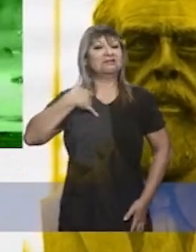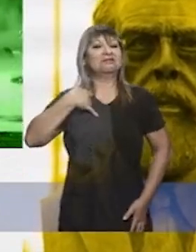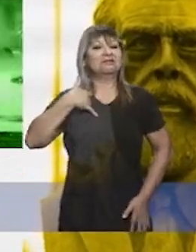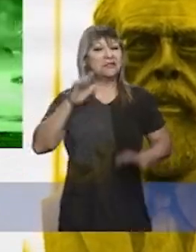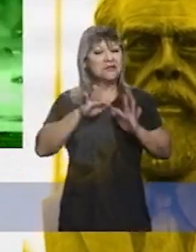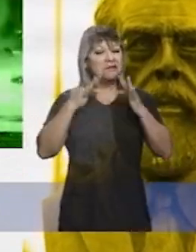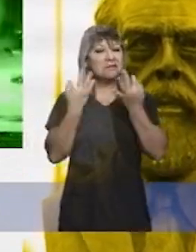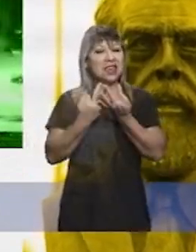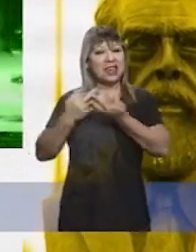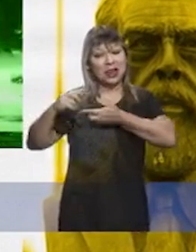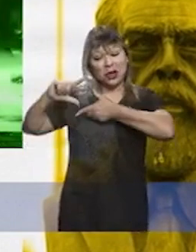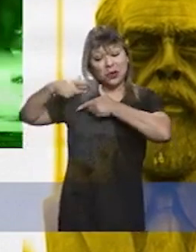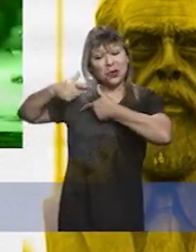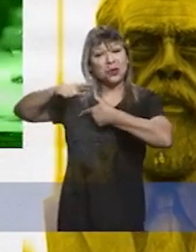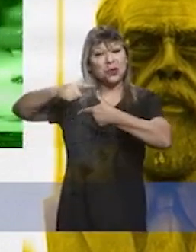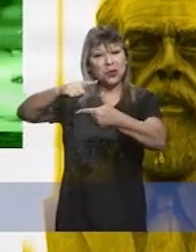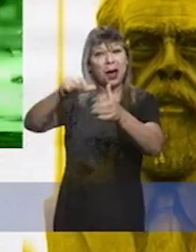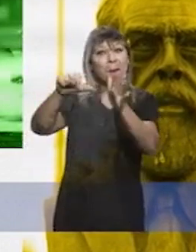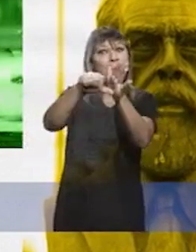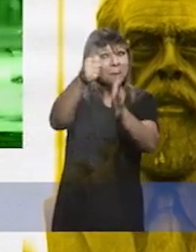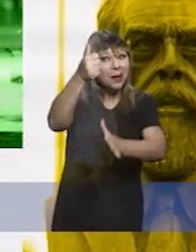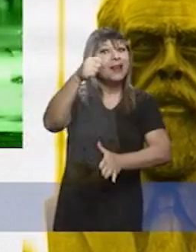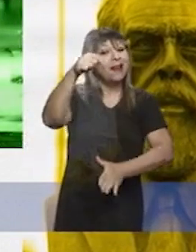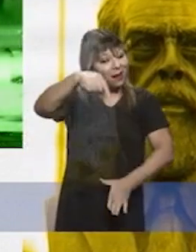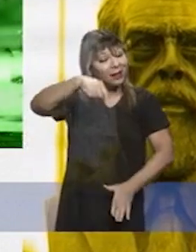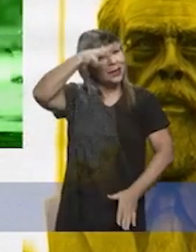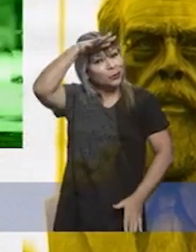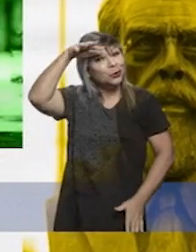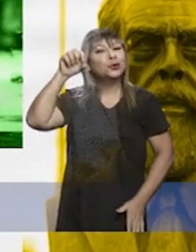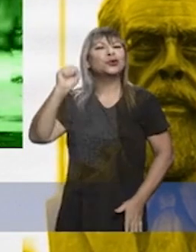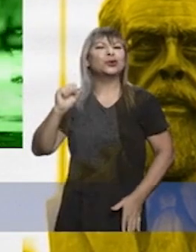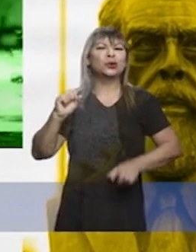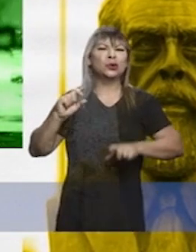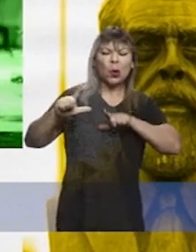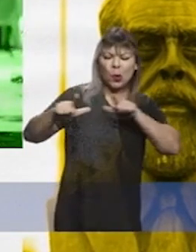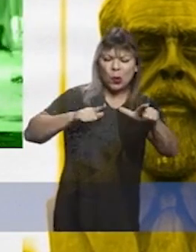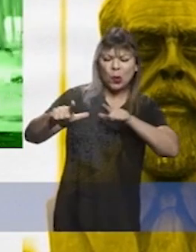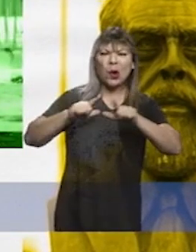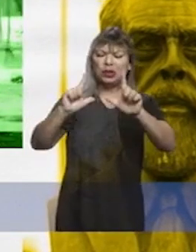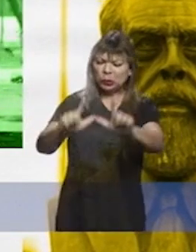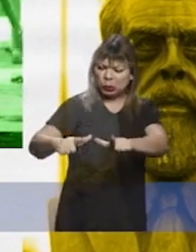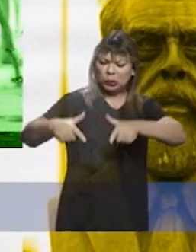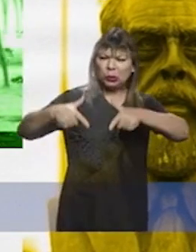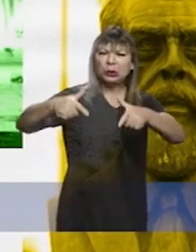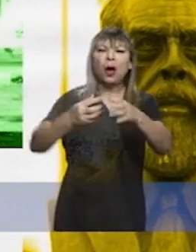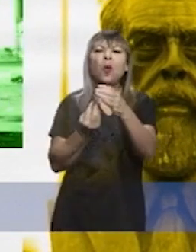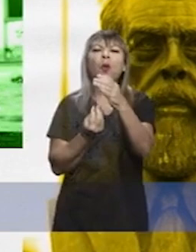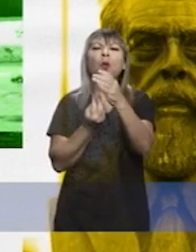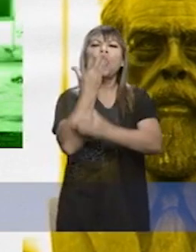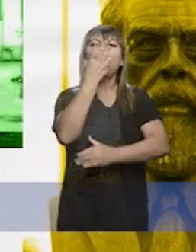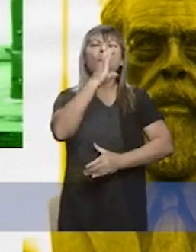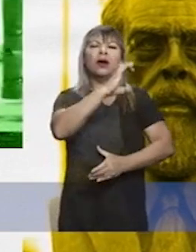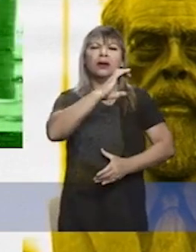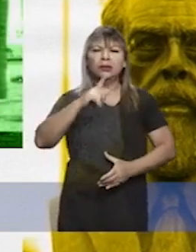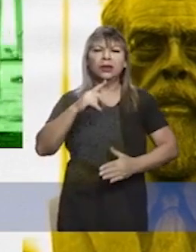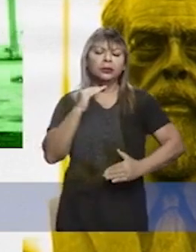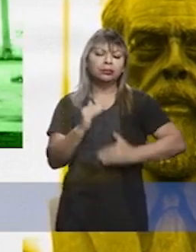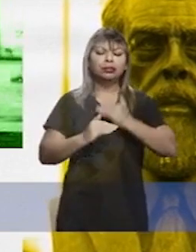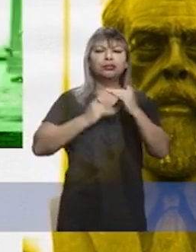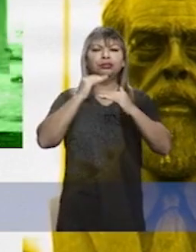orgulho de sua família, pioneira em Mato Grosso do Sul e que tanto trabalhou pela fundação de Campo Grande e